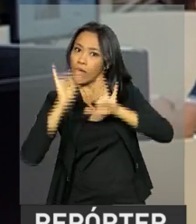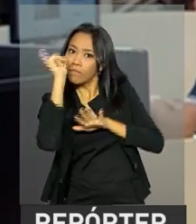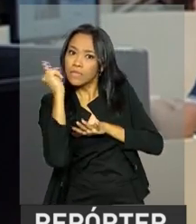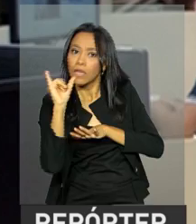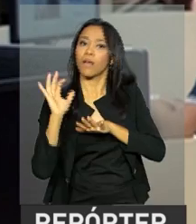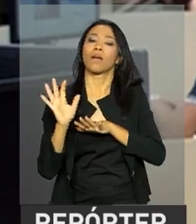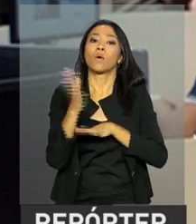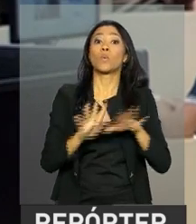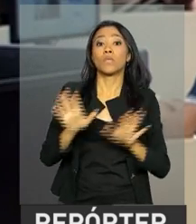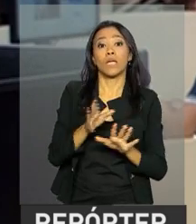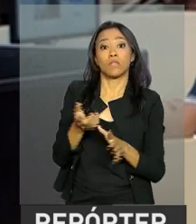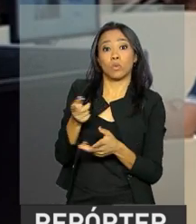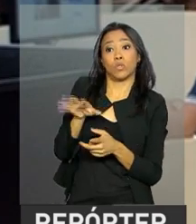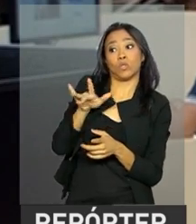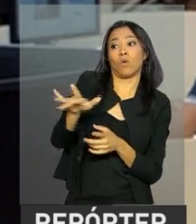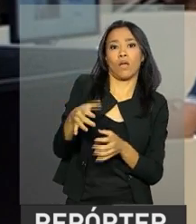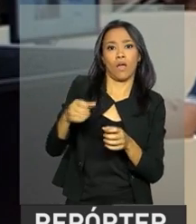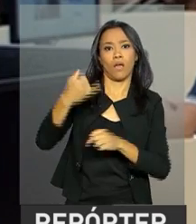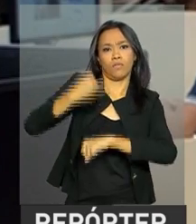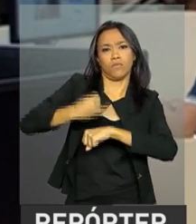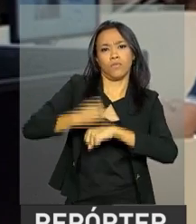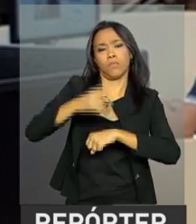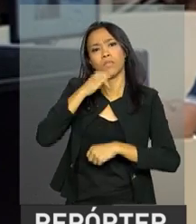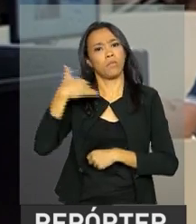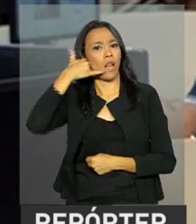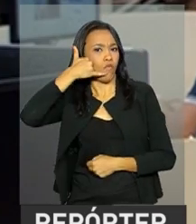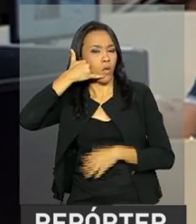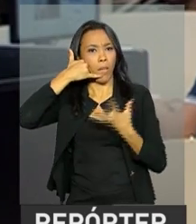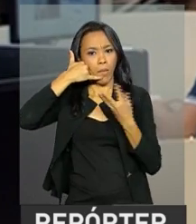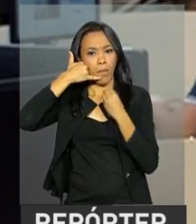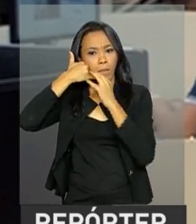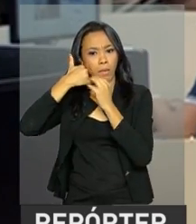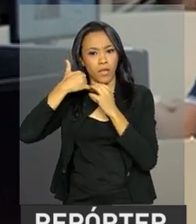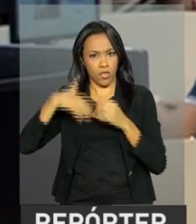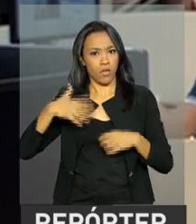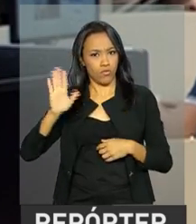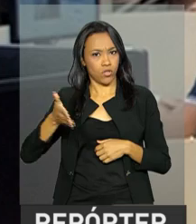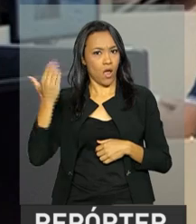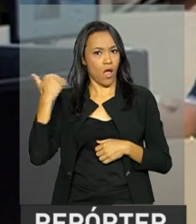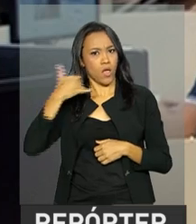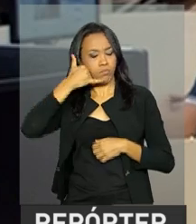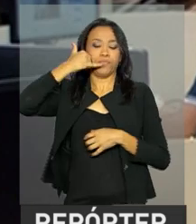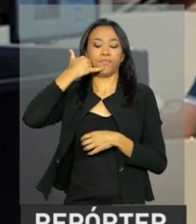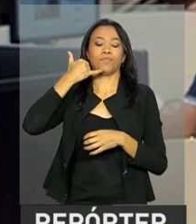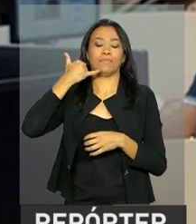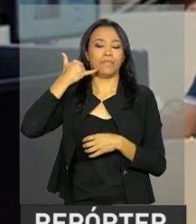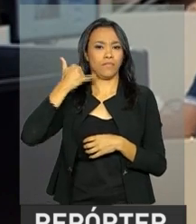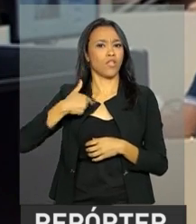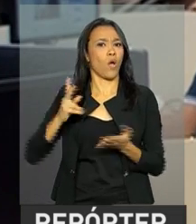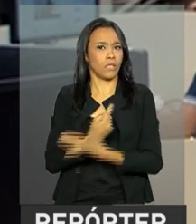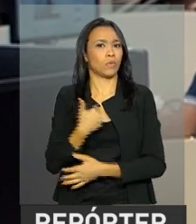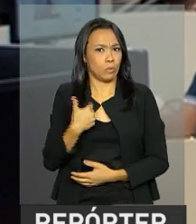objetos condutores de eletricidade A exemplo de telefones fixos com fio Eu até já tomei um um choque uma vez no ouvido desse